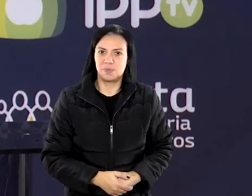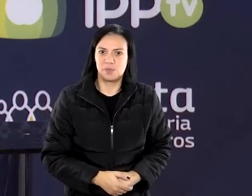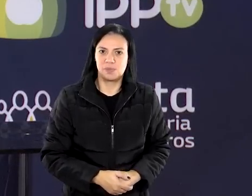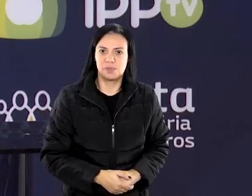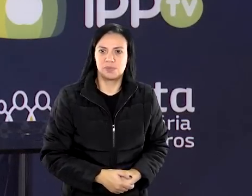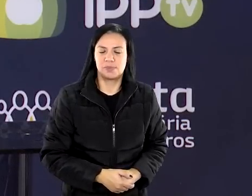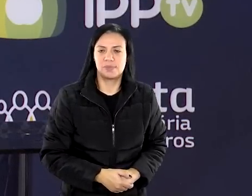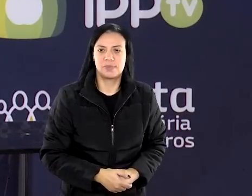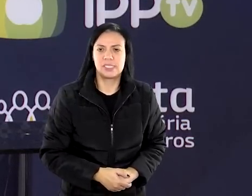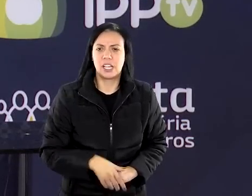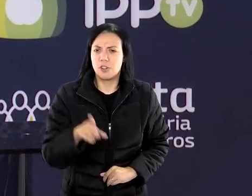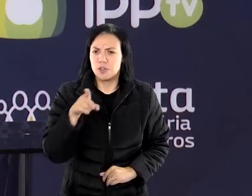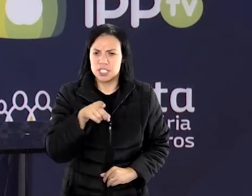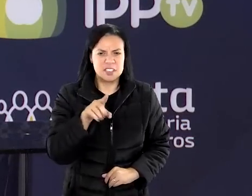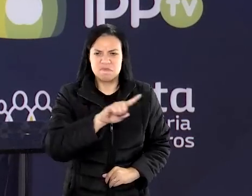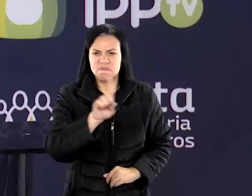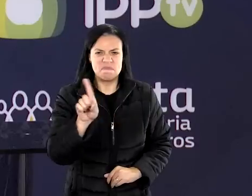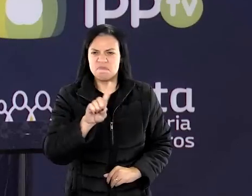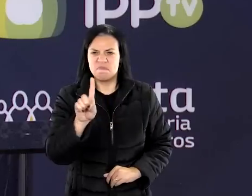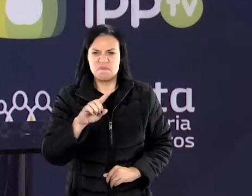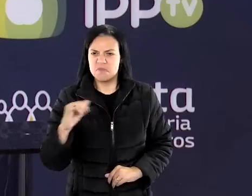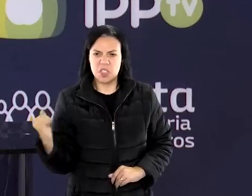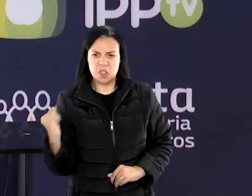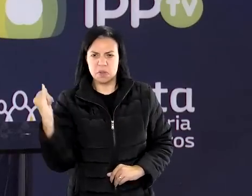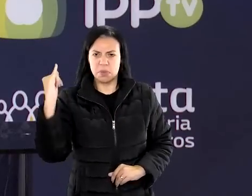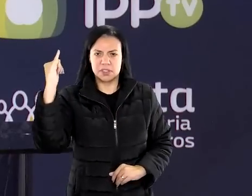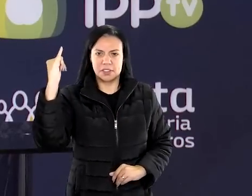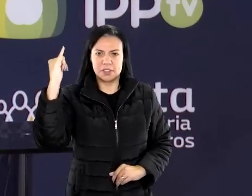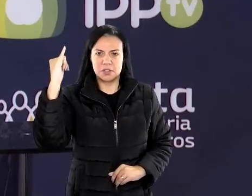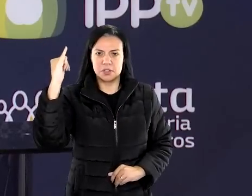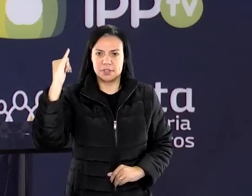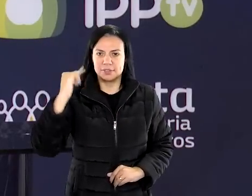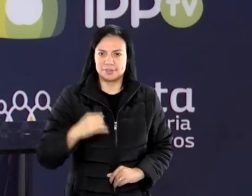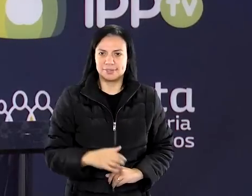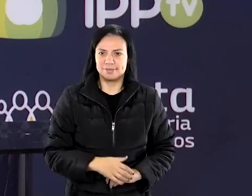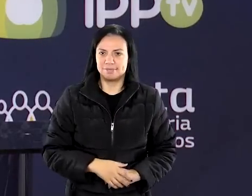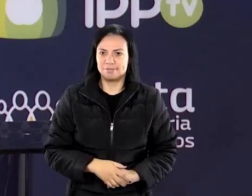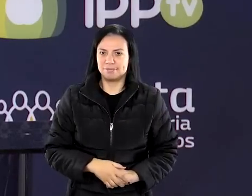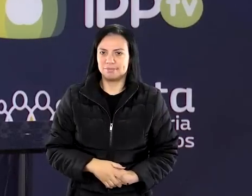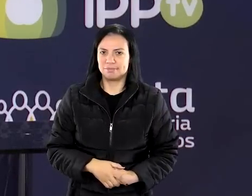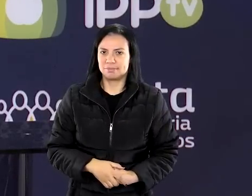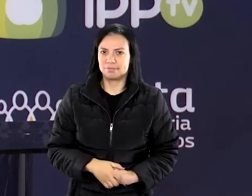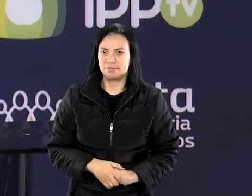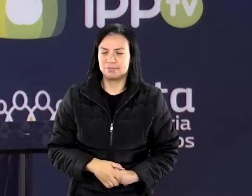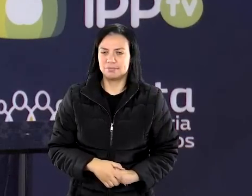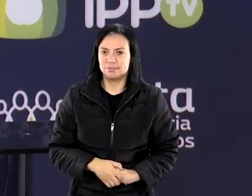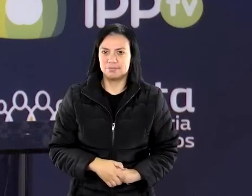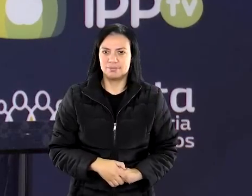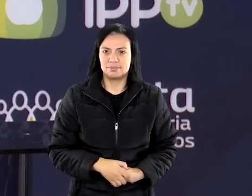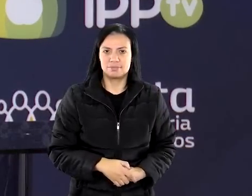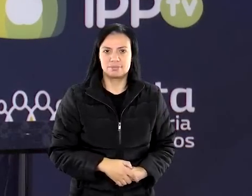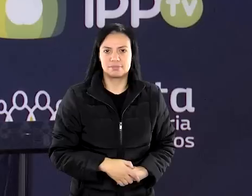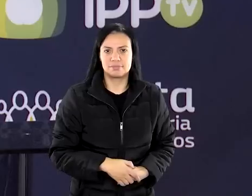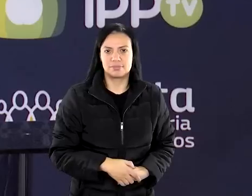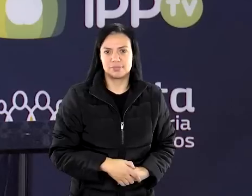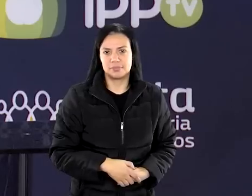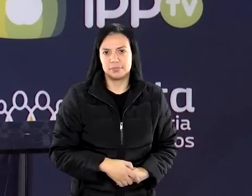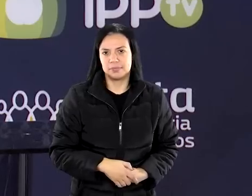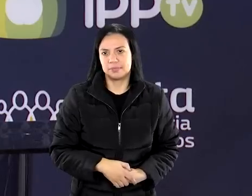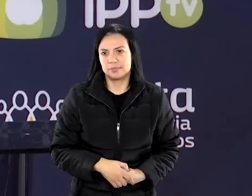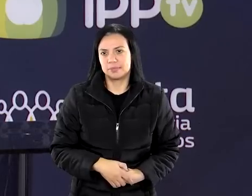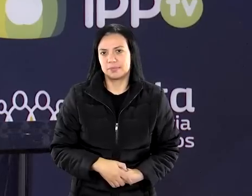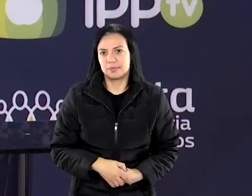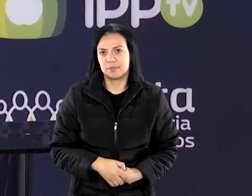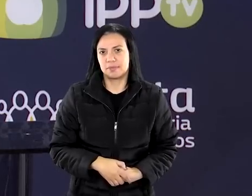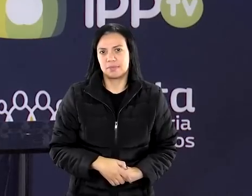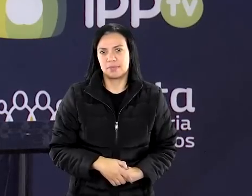você não está na Veja, você não está na narrativa de todas as TVs deste mundo, dos jornais deste mundo, das manchetes deste